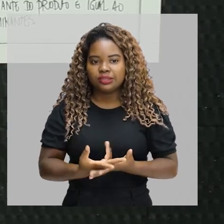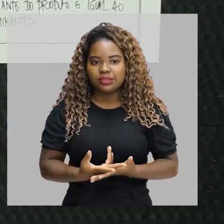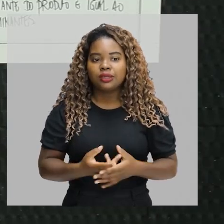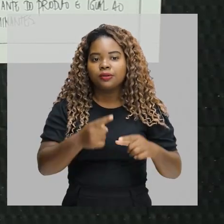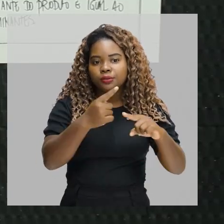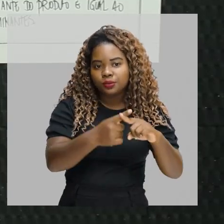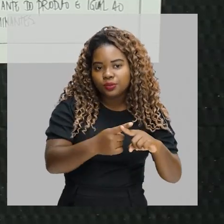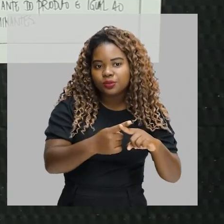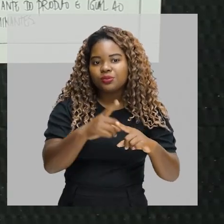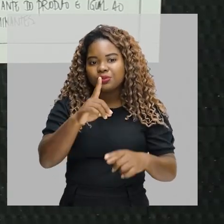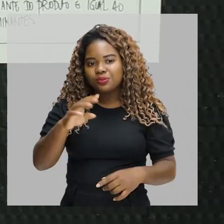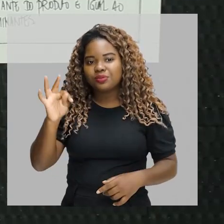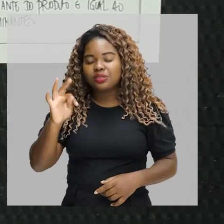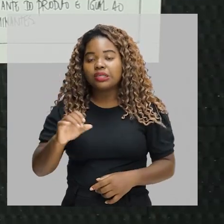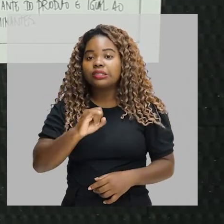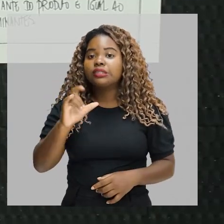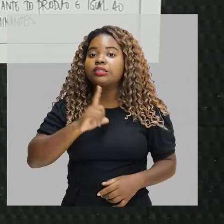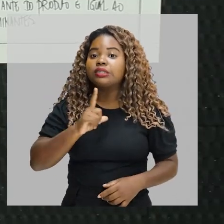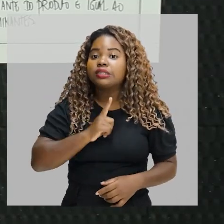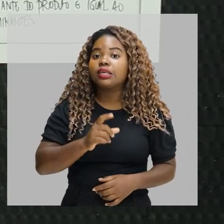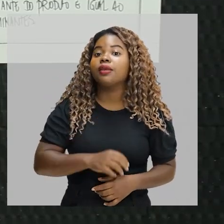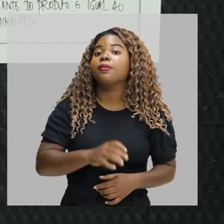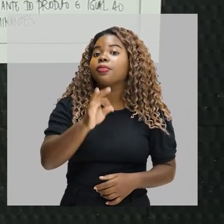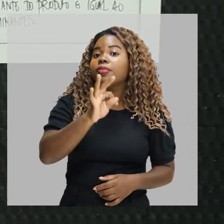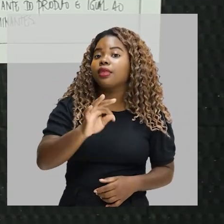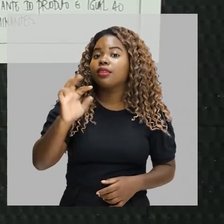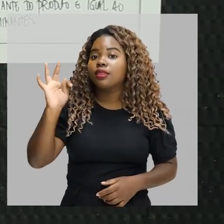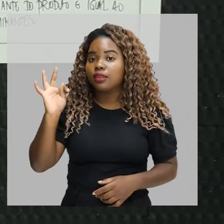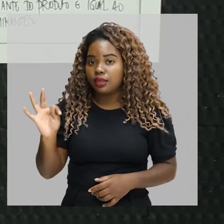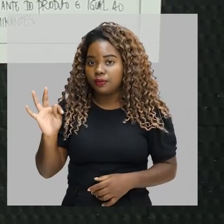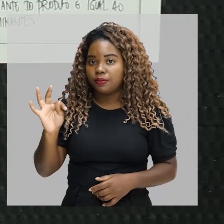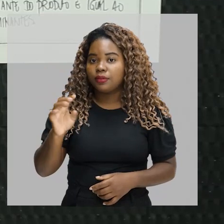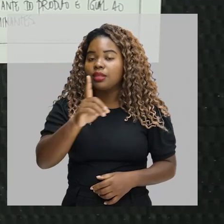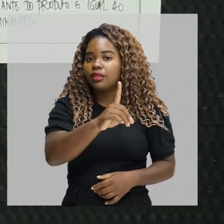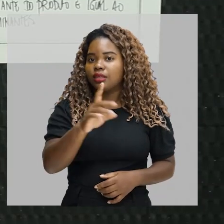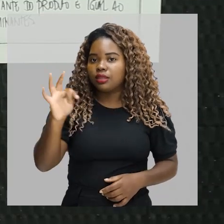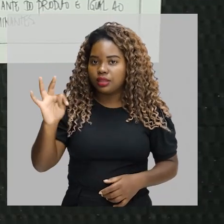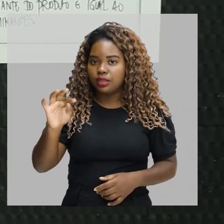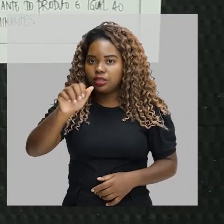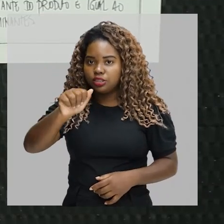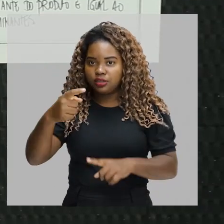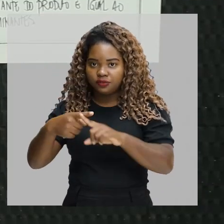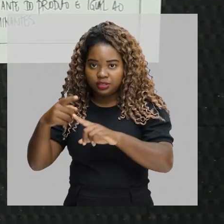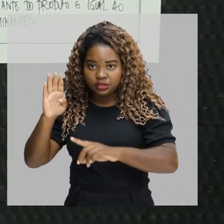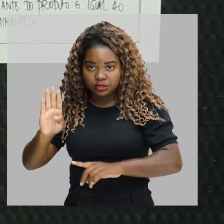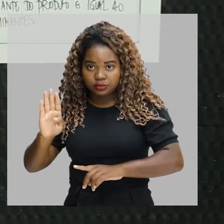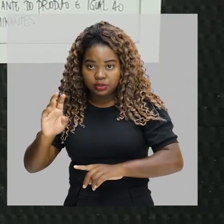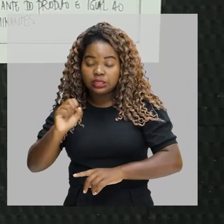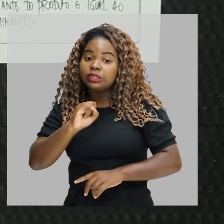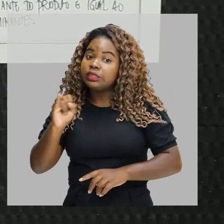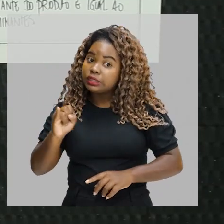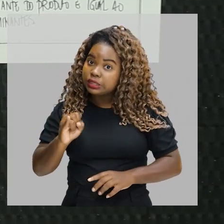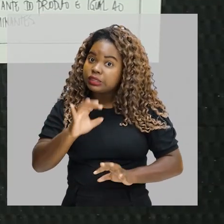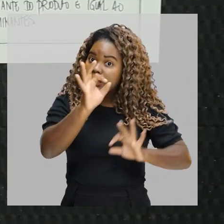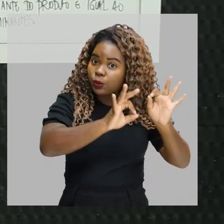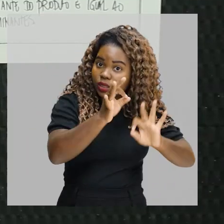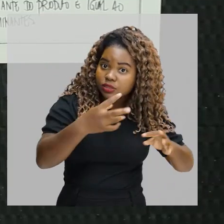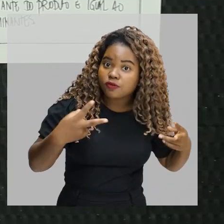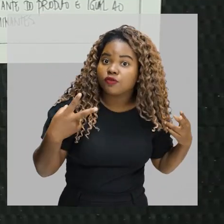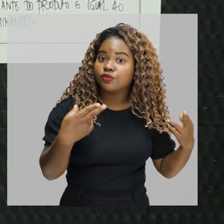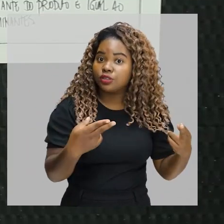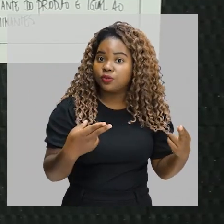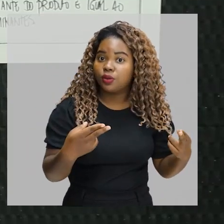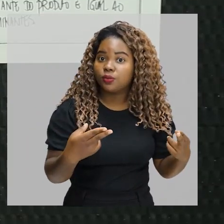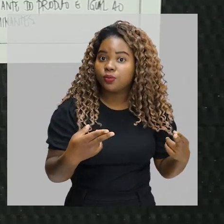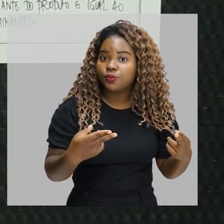isso? Se você tem determinante de A vezes B, e se eles tiverem a mesma ordem, tá?